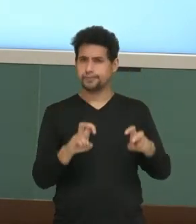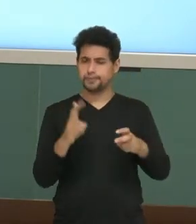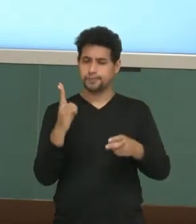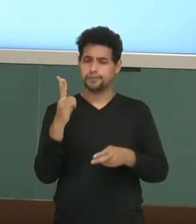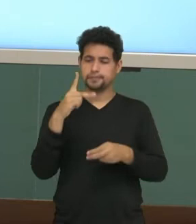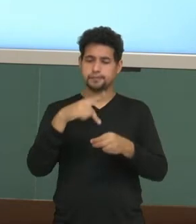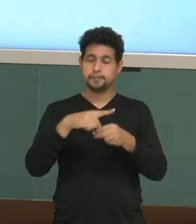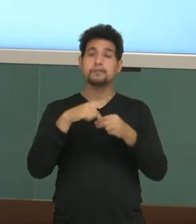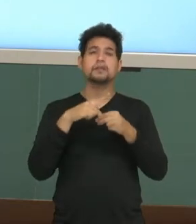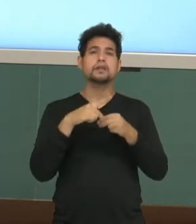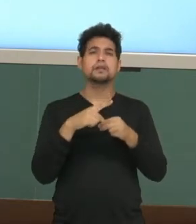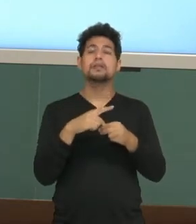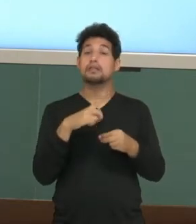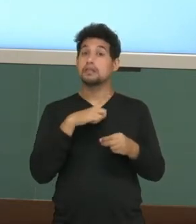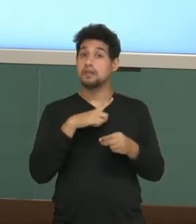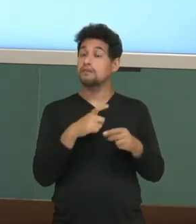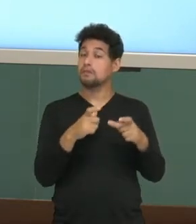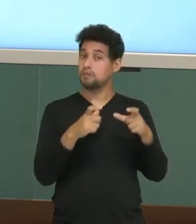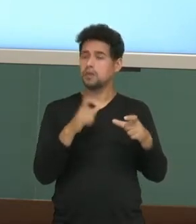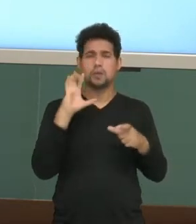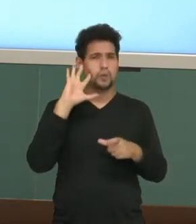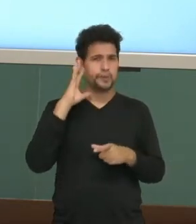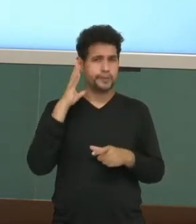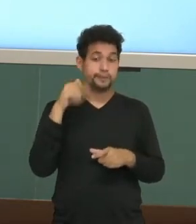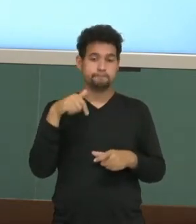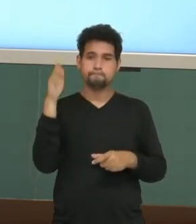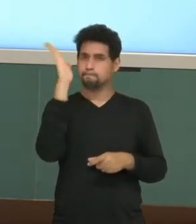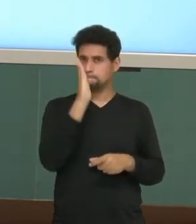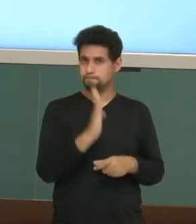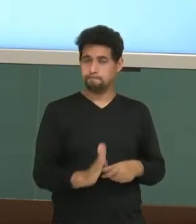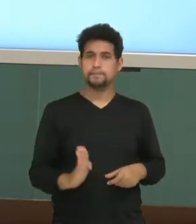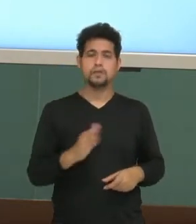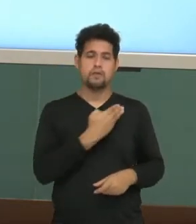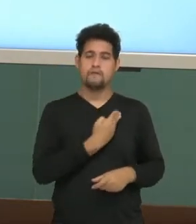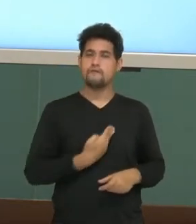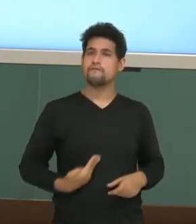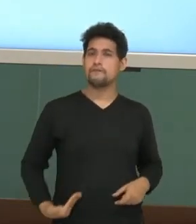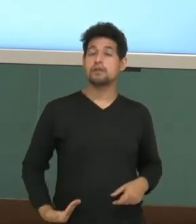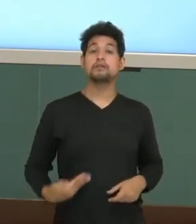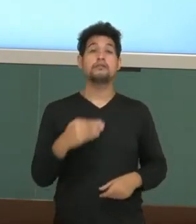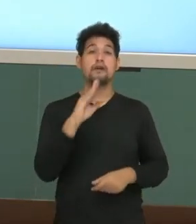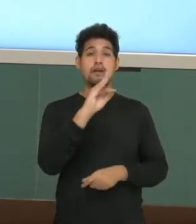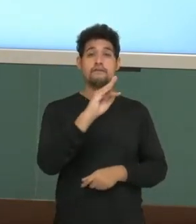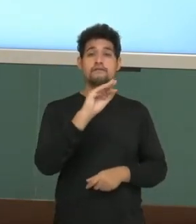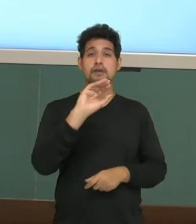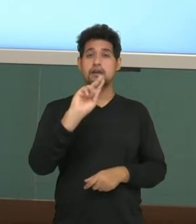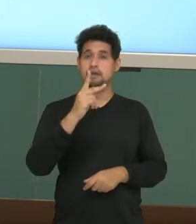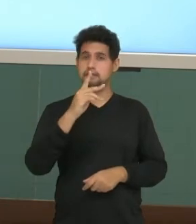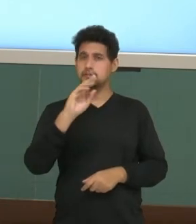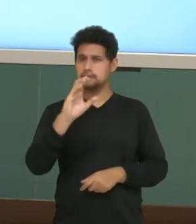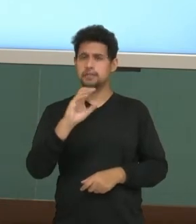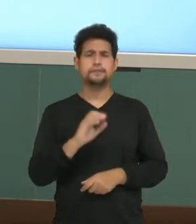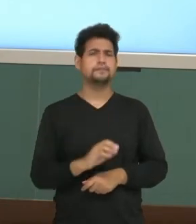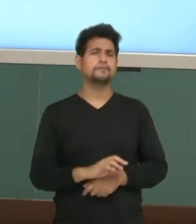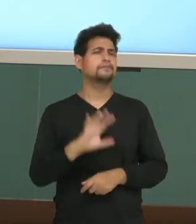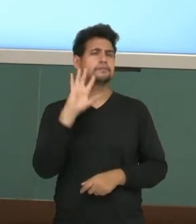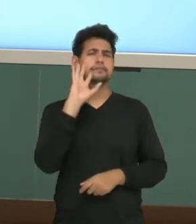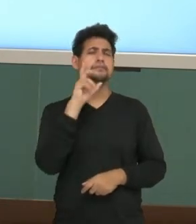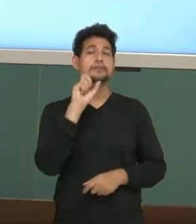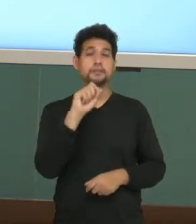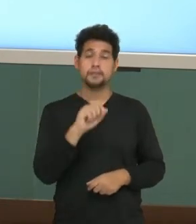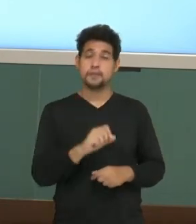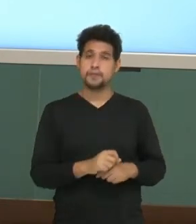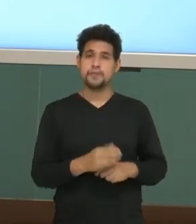perceber que houve um momento na história do nosso país, durante o governo do presidente Fernando Henrique Cardoso, onde houve a quebra